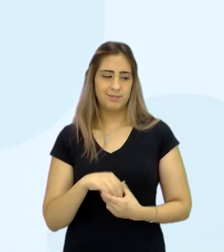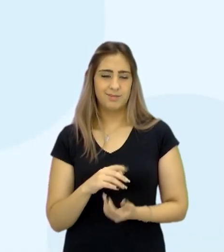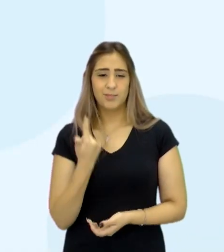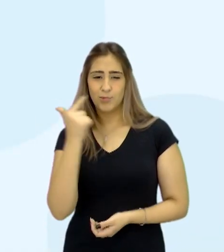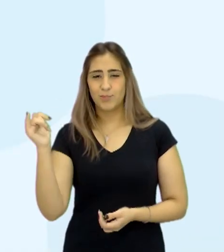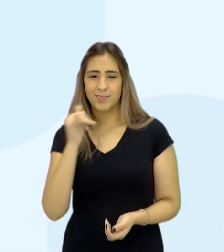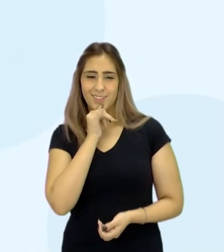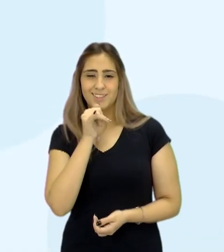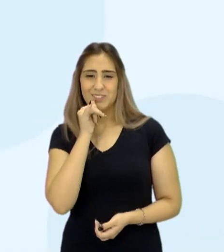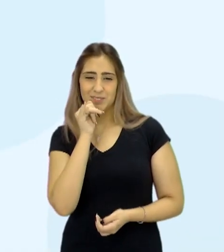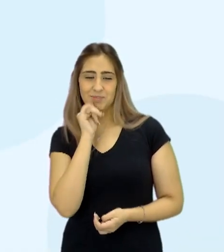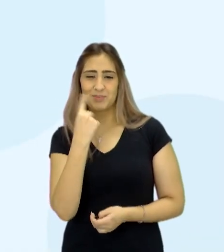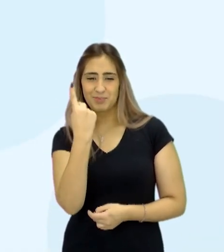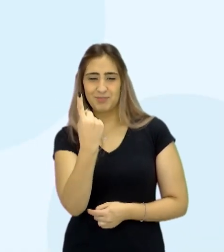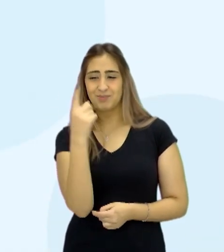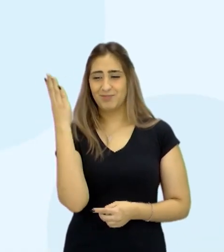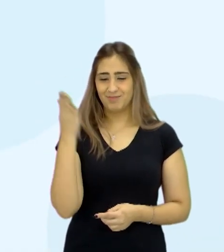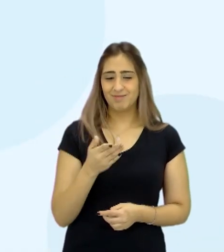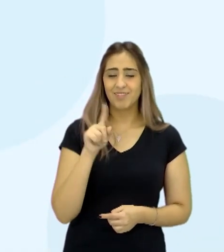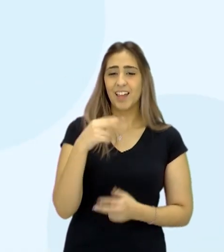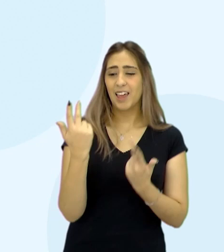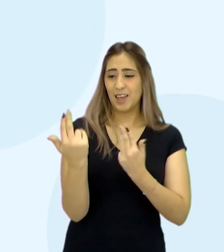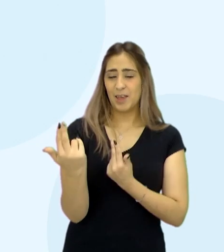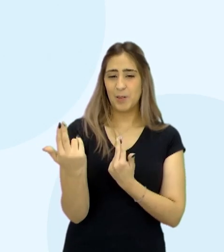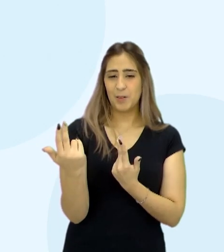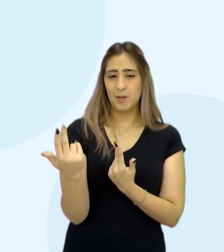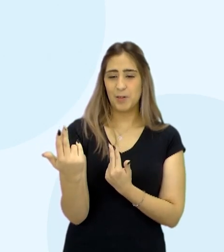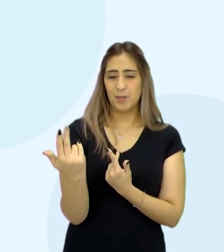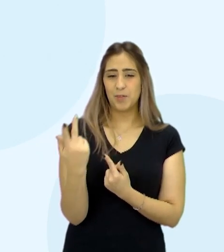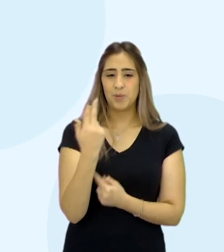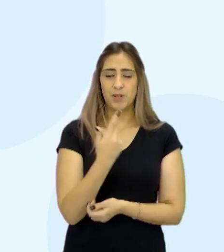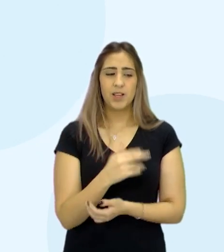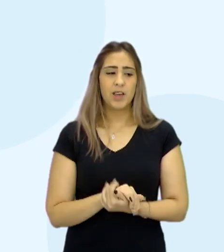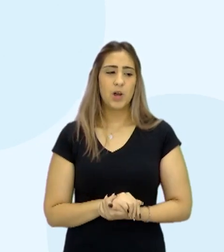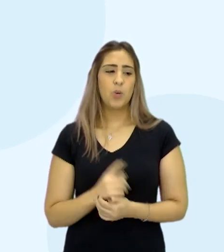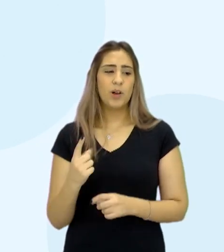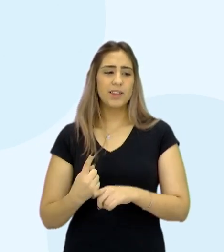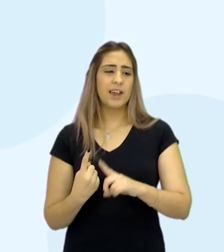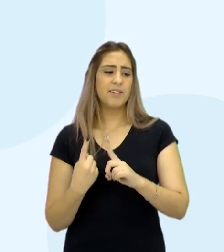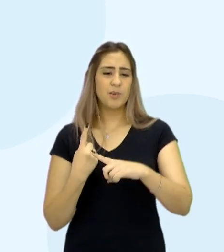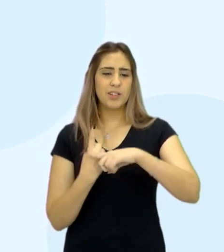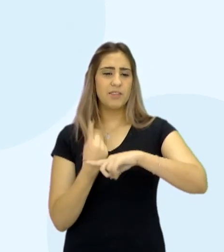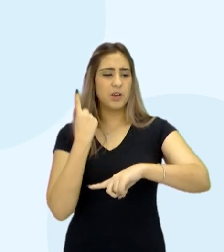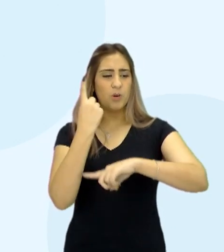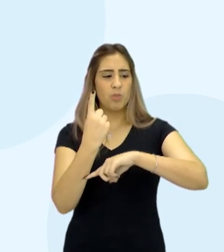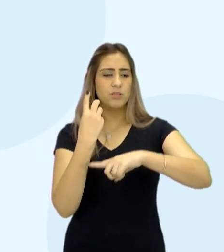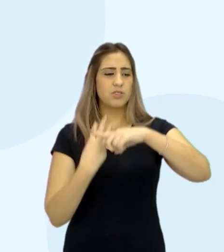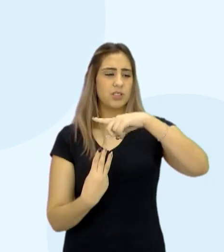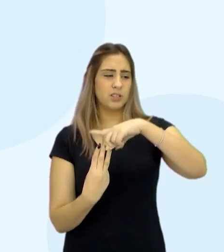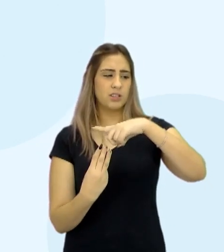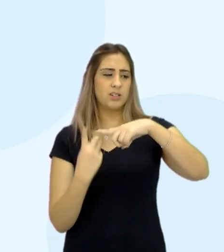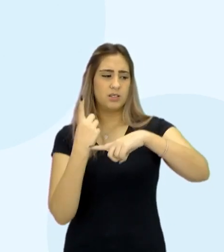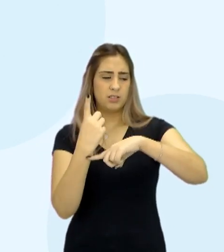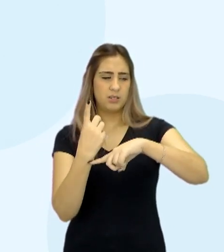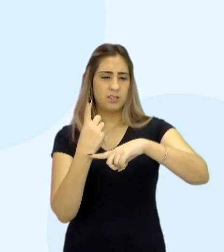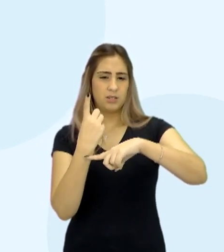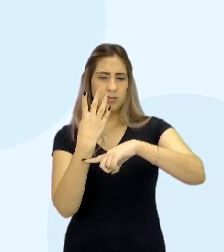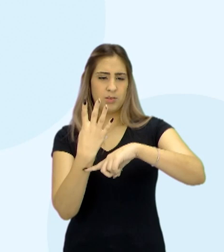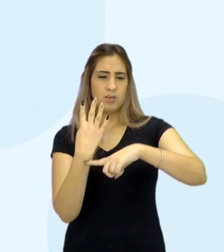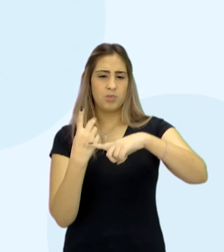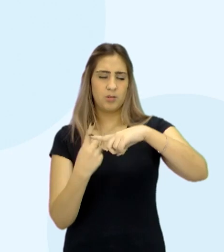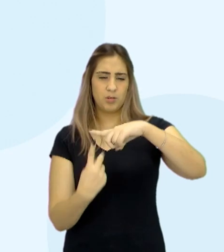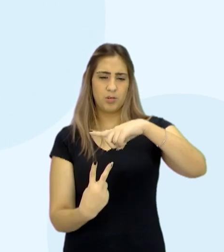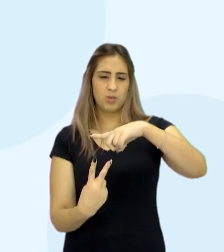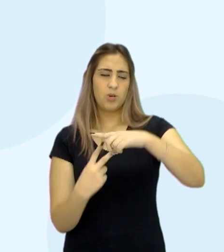Outro exemplo, ó, 1/3 é igual a 4/12. Significa que se você dividir 1 pelo 3, é a mesma coisa que